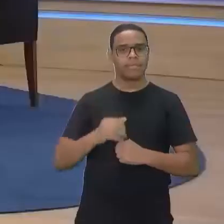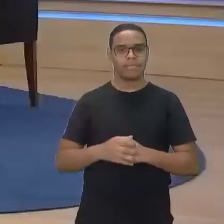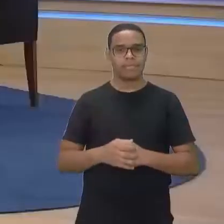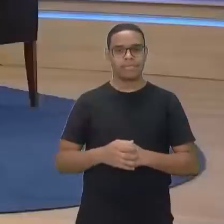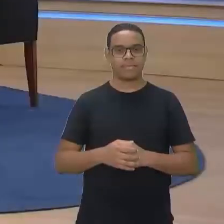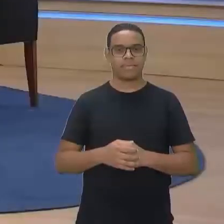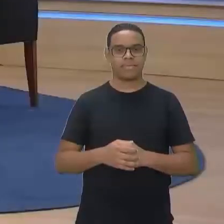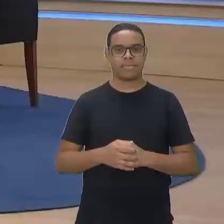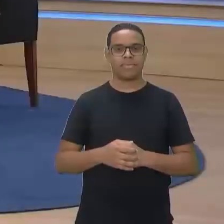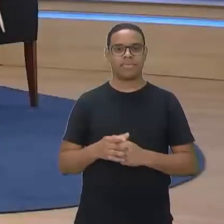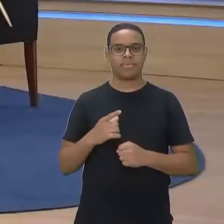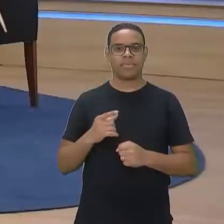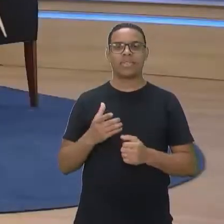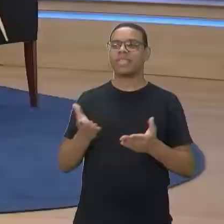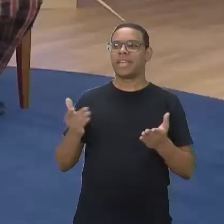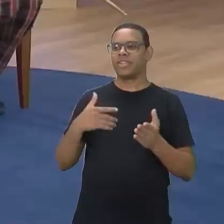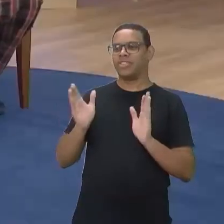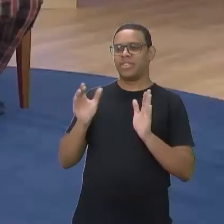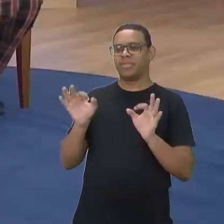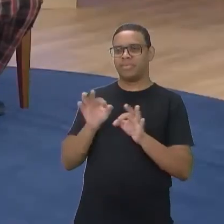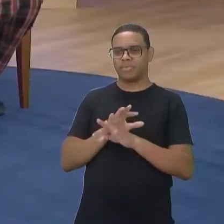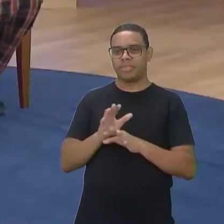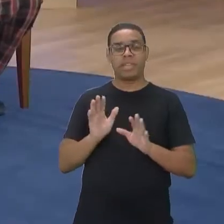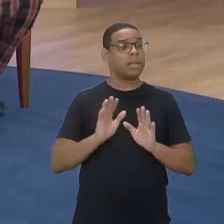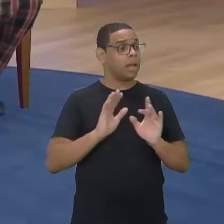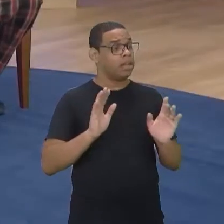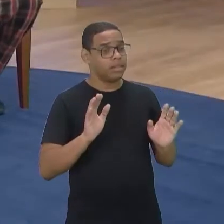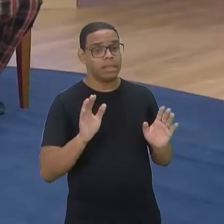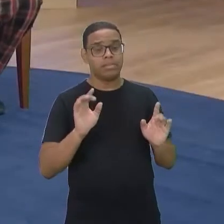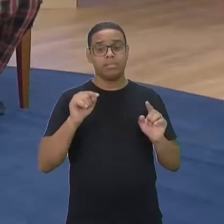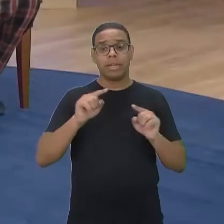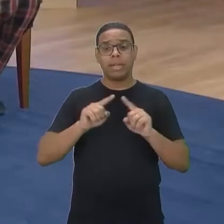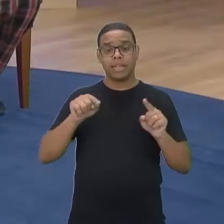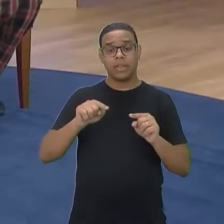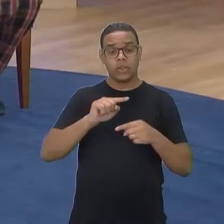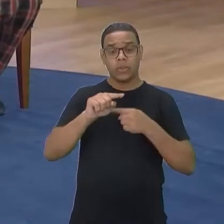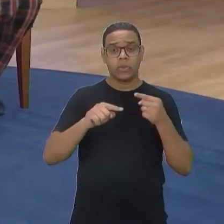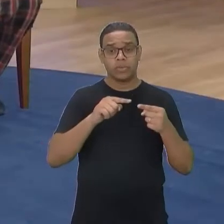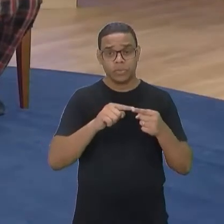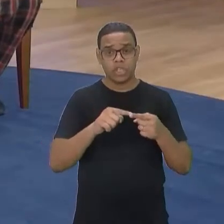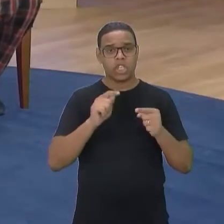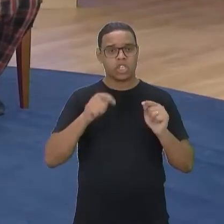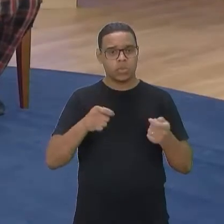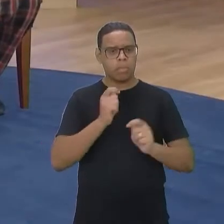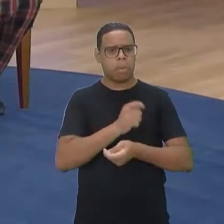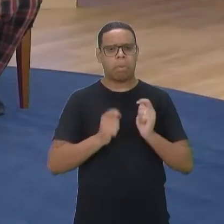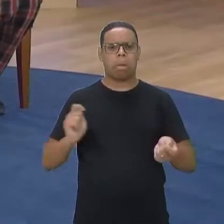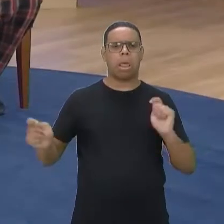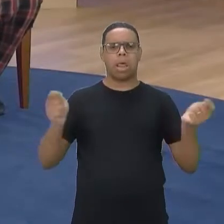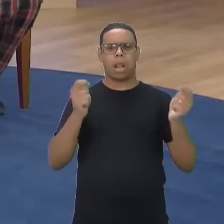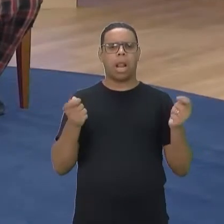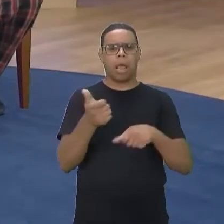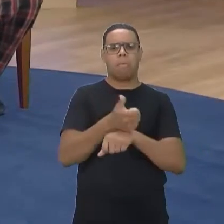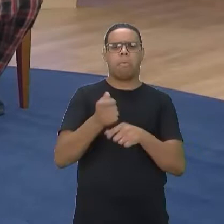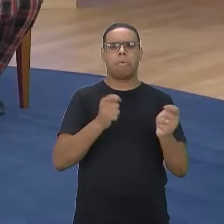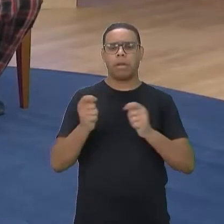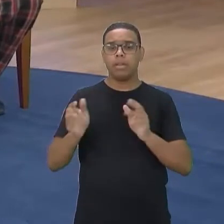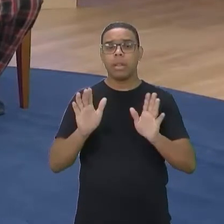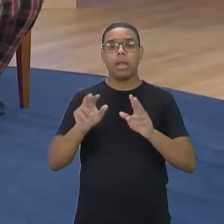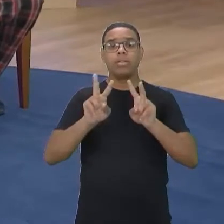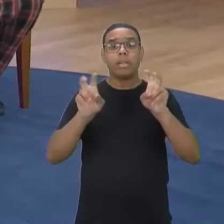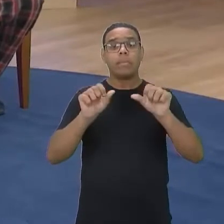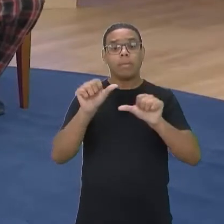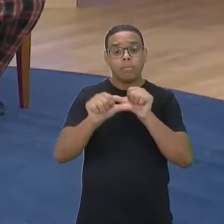Já perdi até o tempo. Mas aqui, Fabi, a ideia não é tocar música, é falar de mudança social,